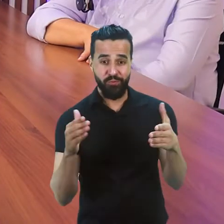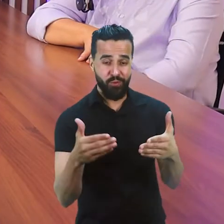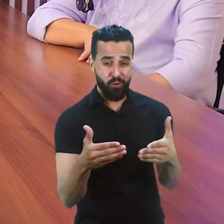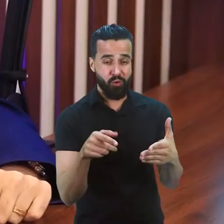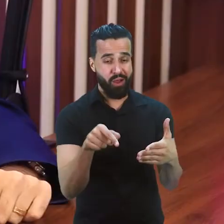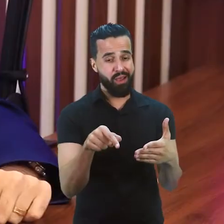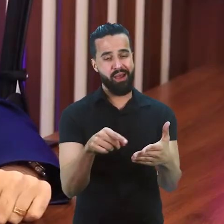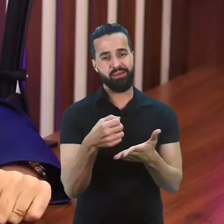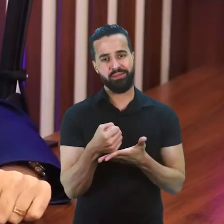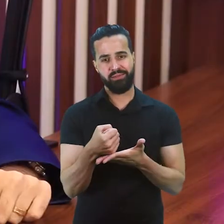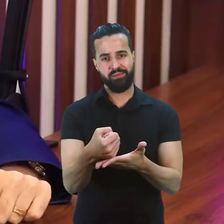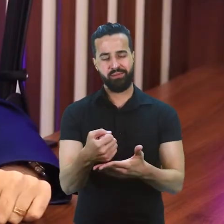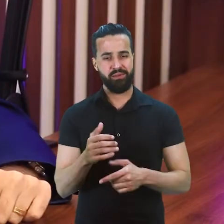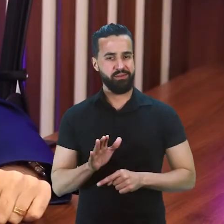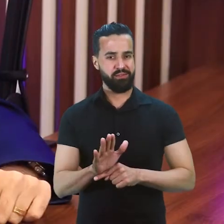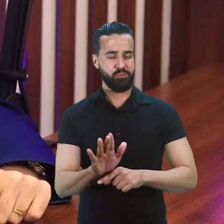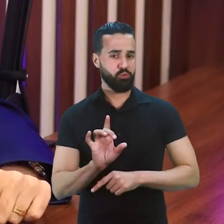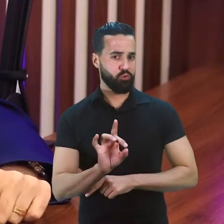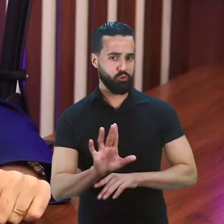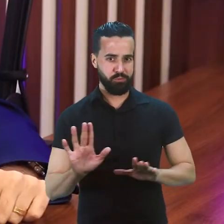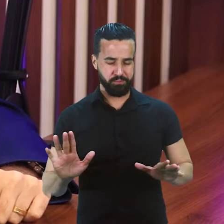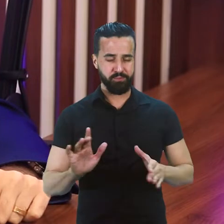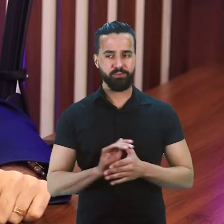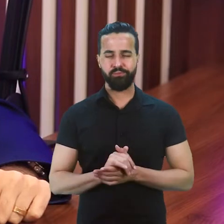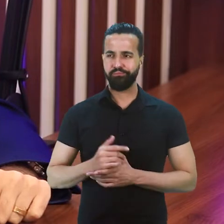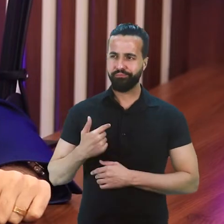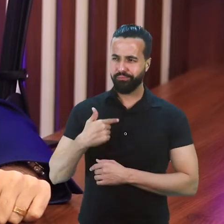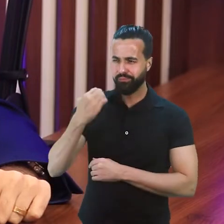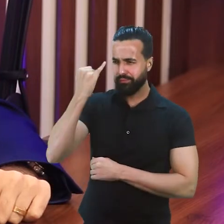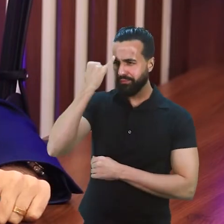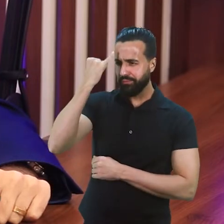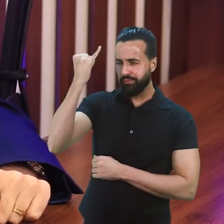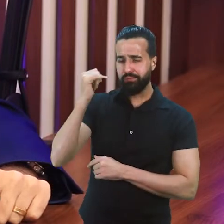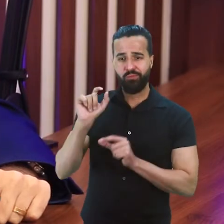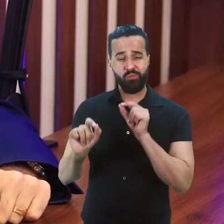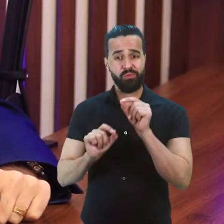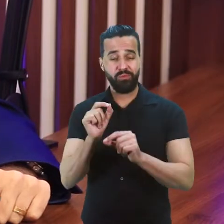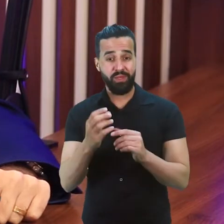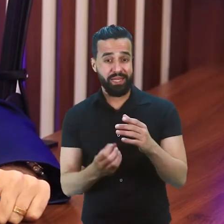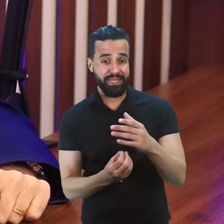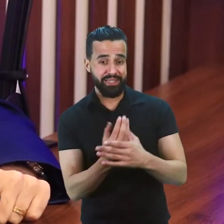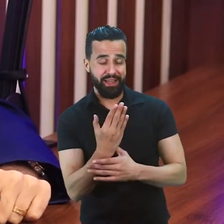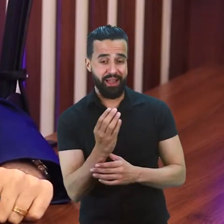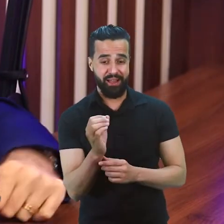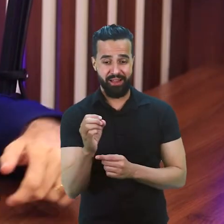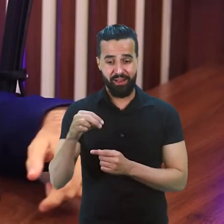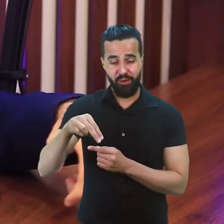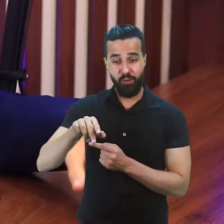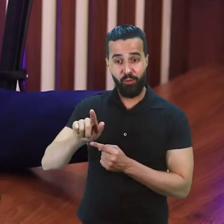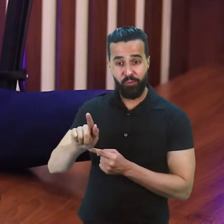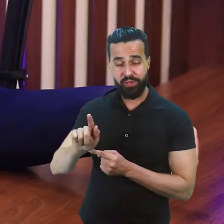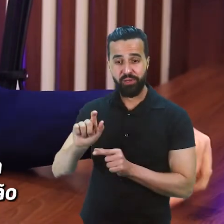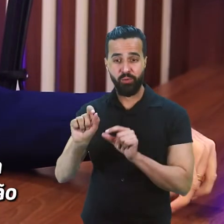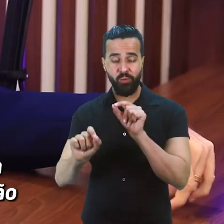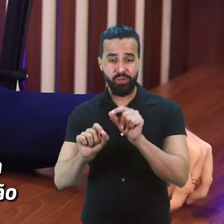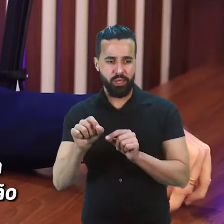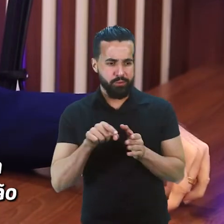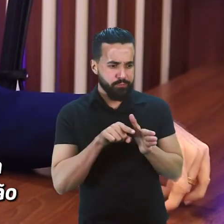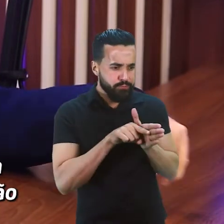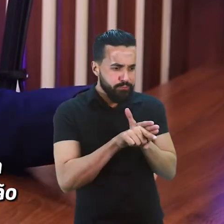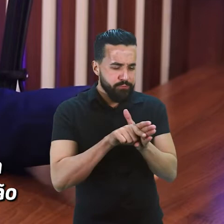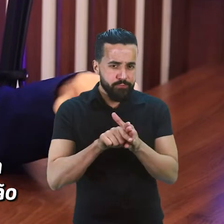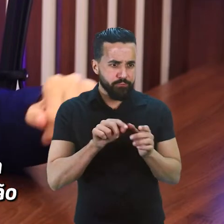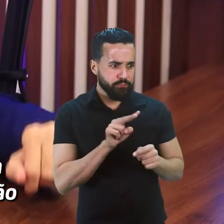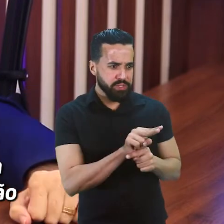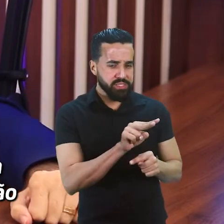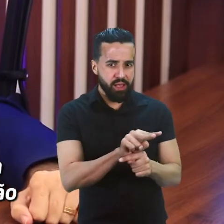né? E aí eu tive a ideia de criar uma ONG voltada mais para fiscalização